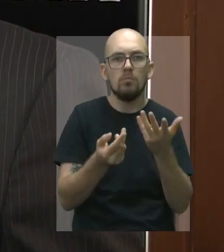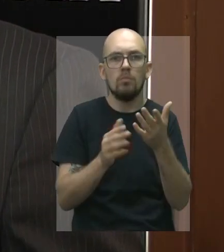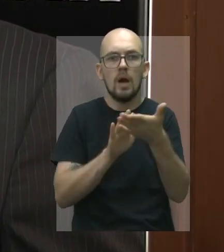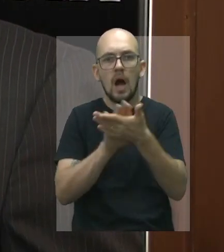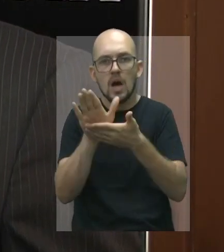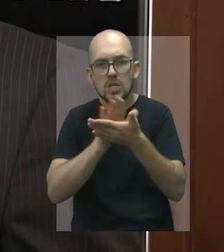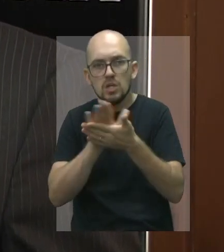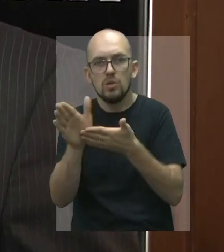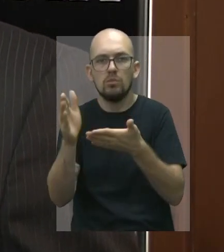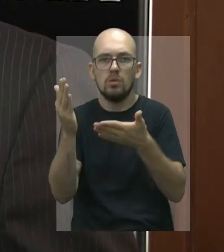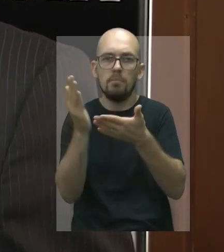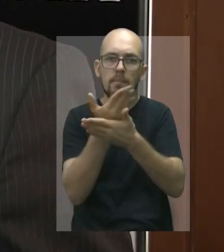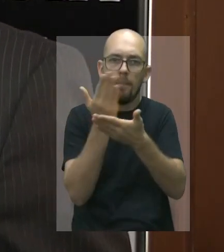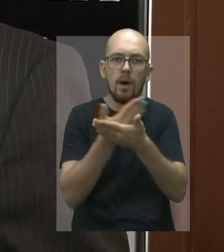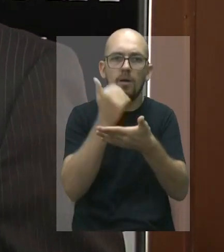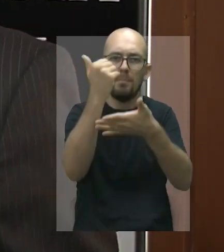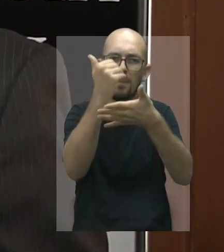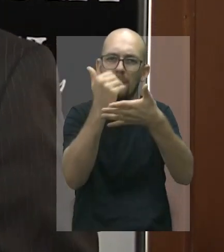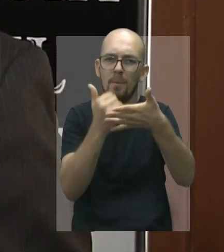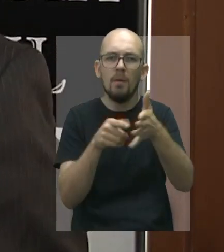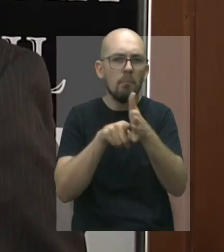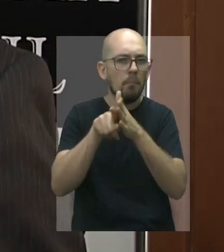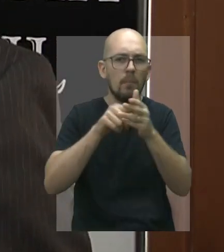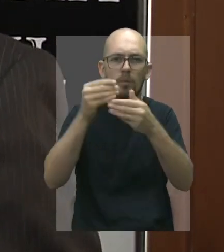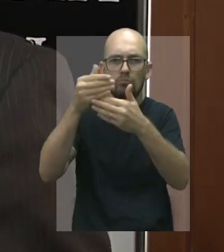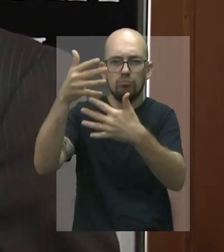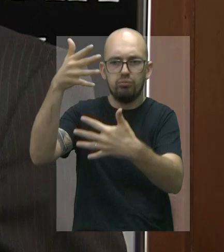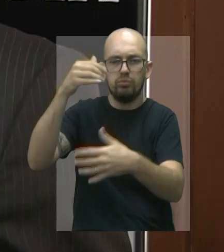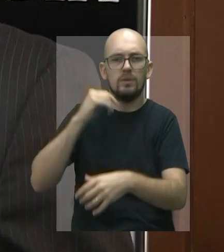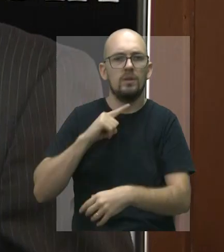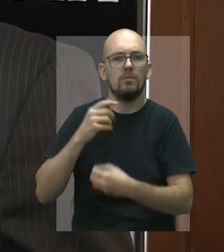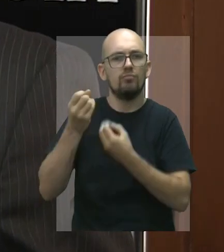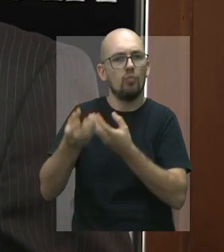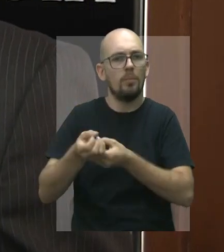né, que também podem ser pesquisadas ali.